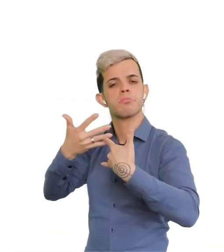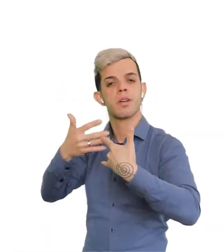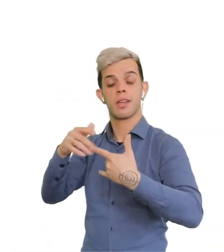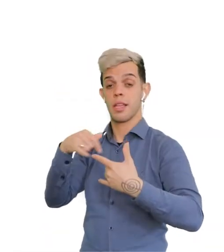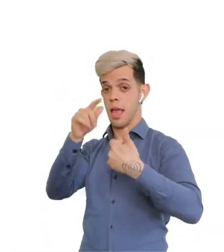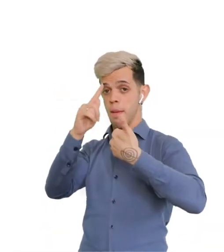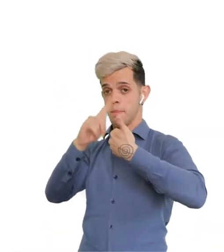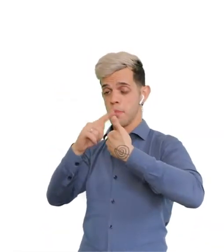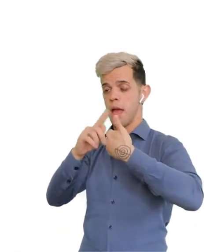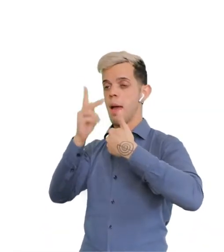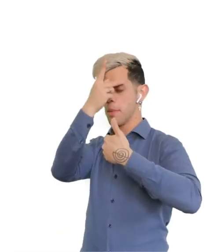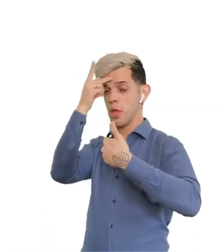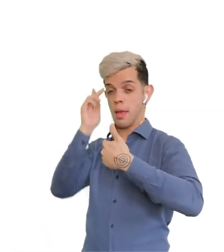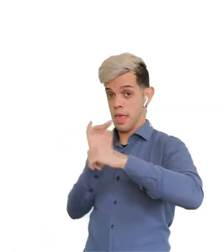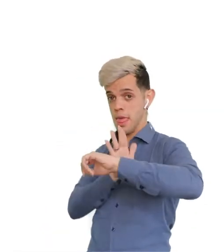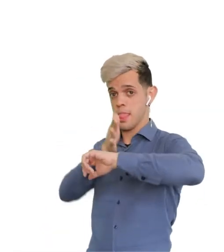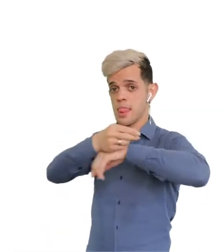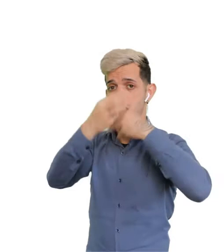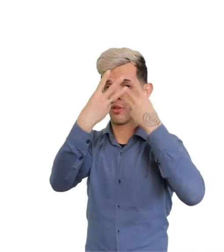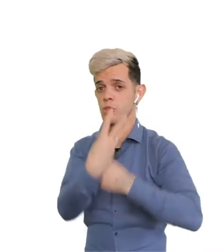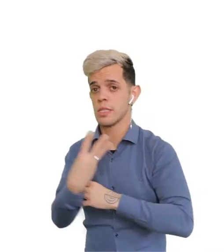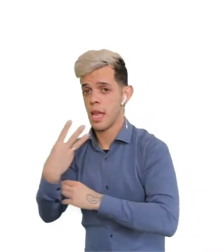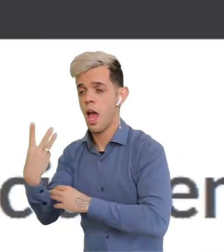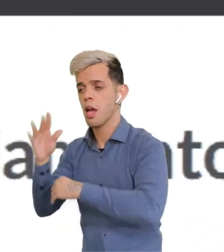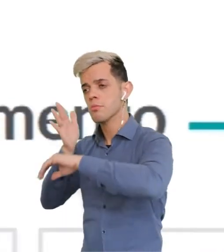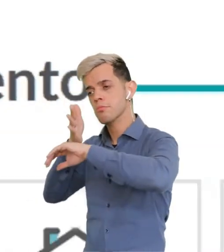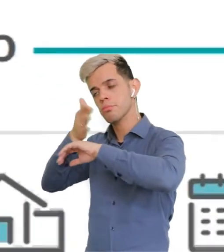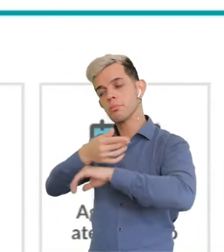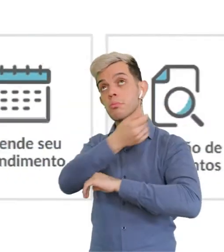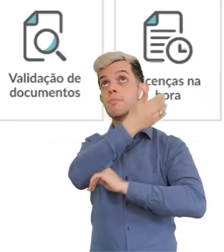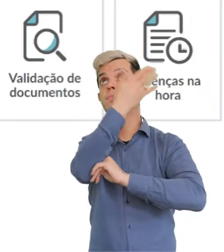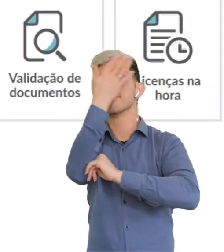o autuado deve acessar o site